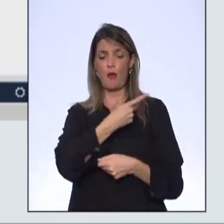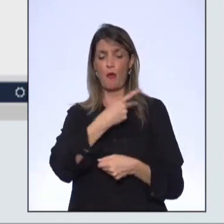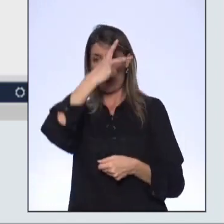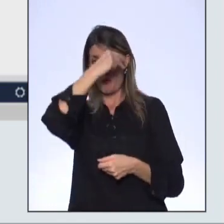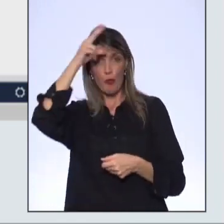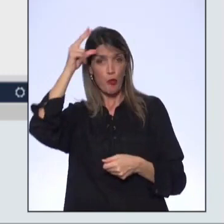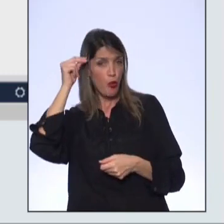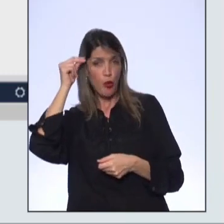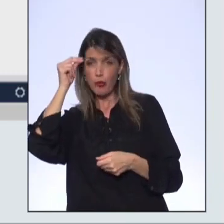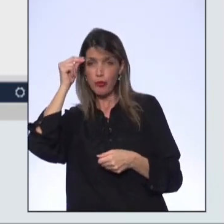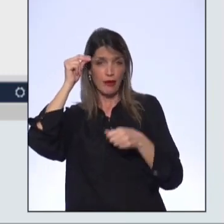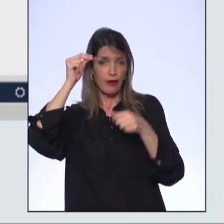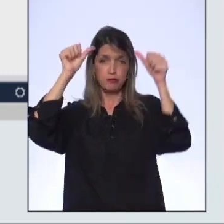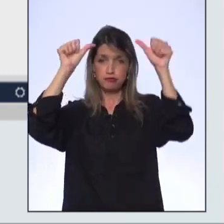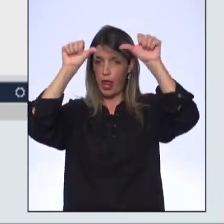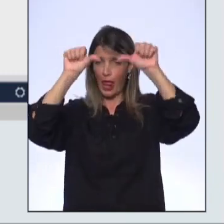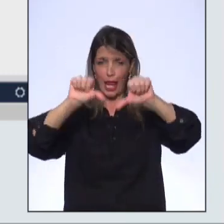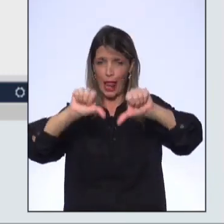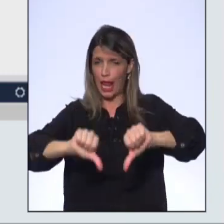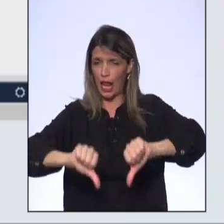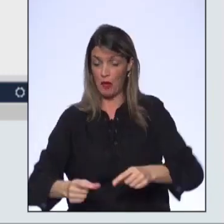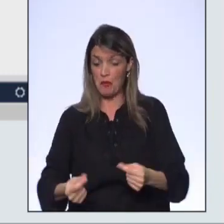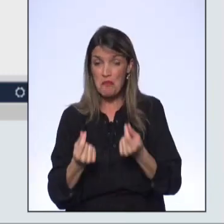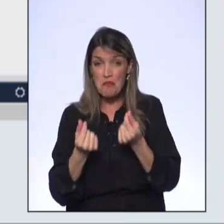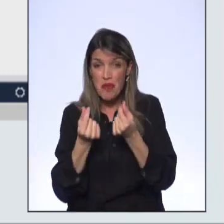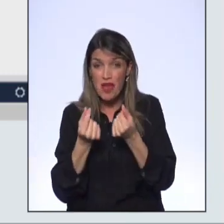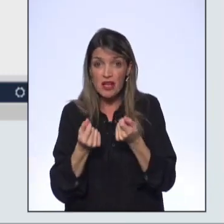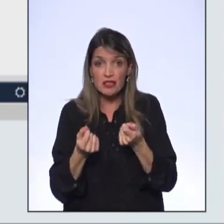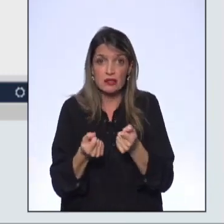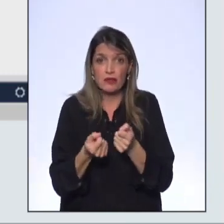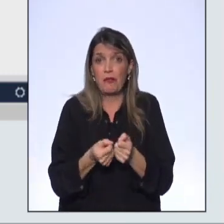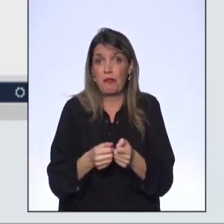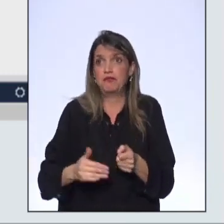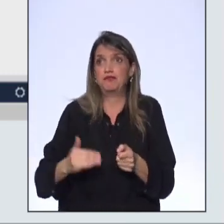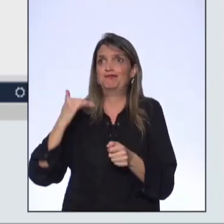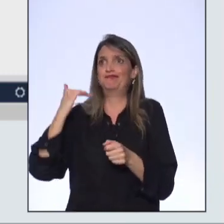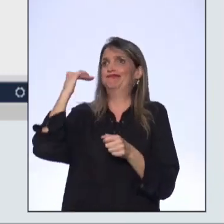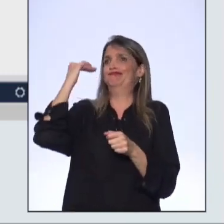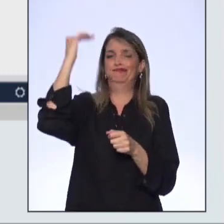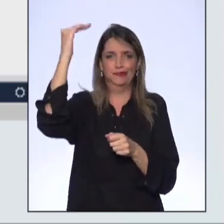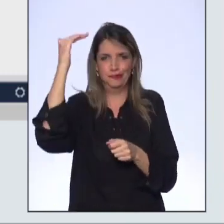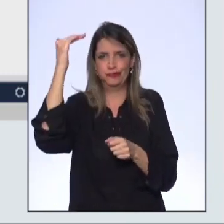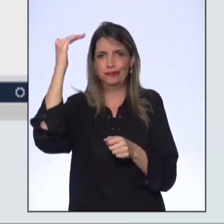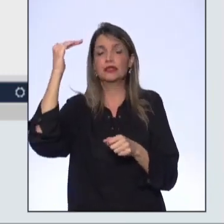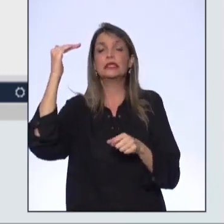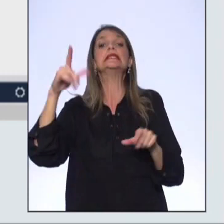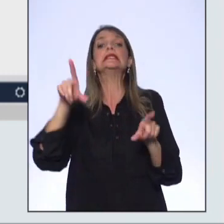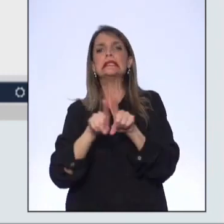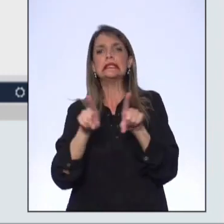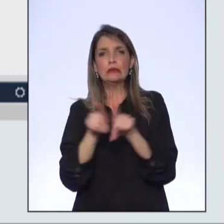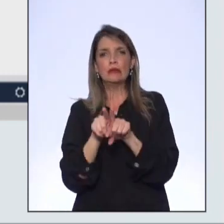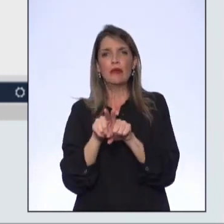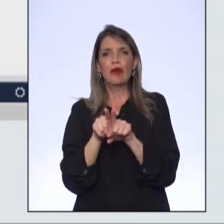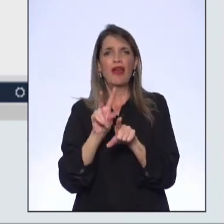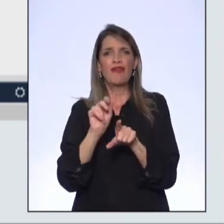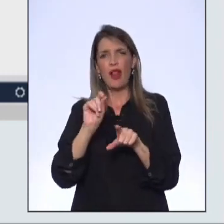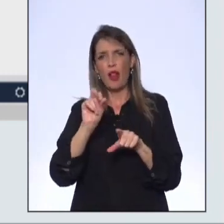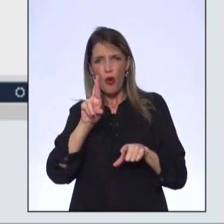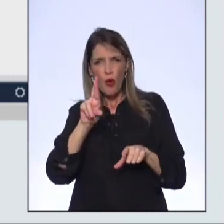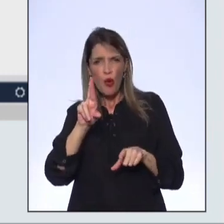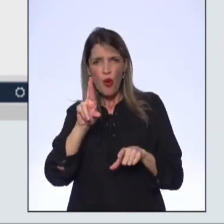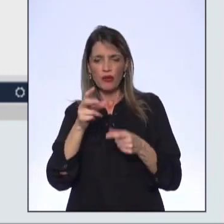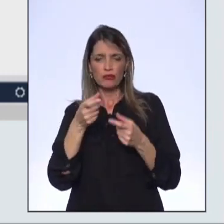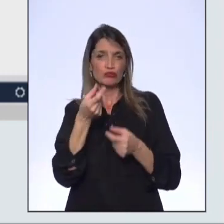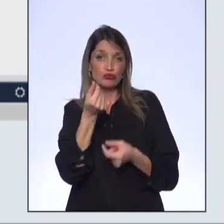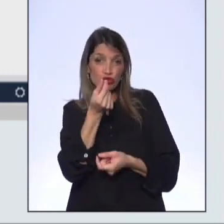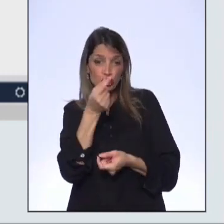que significa o aumento dos preços, encarecendo o custo de vida, e provocou também a desvalorização da moeda nacional.